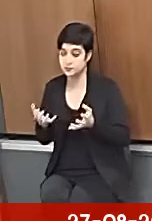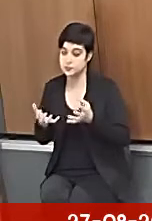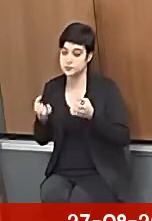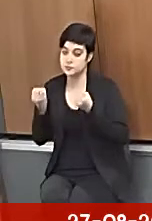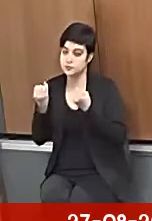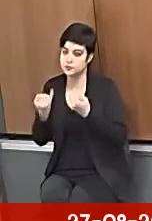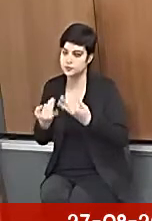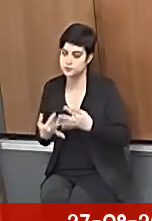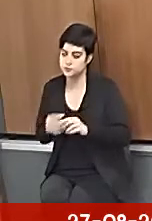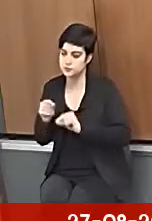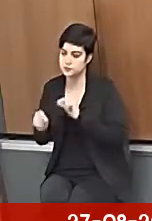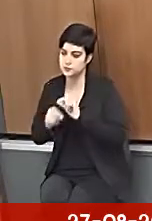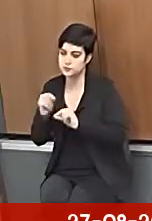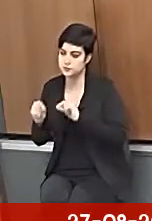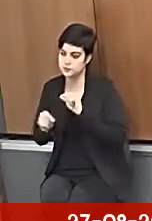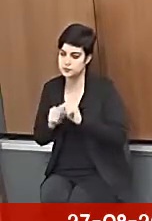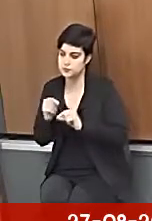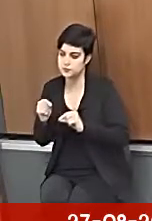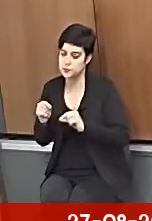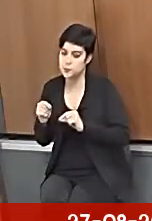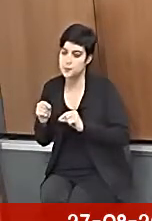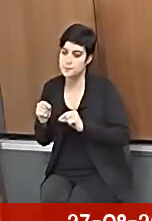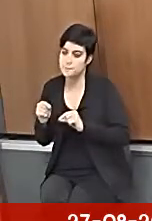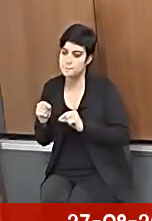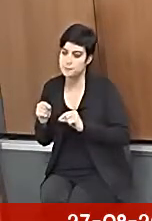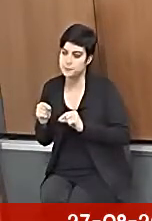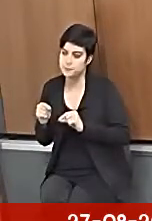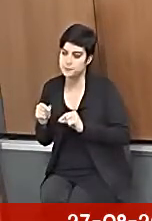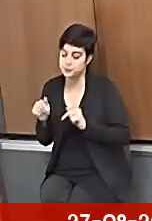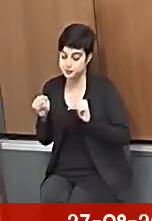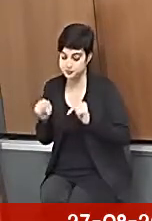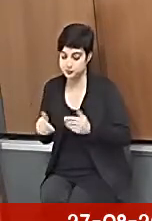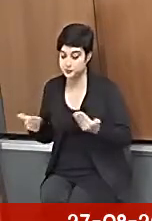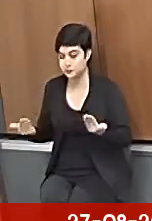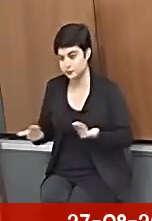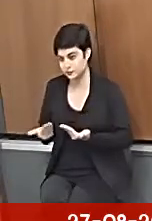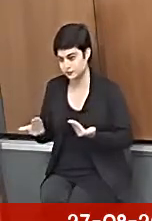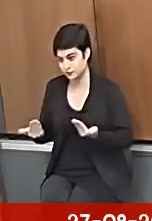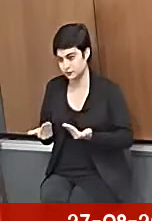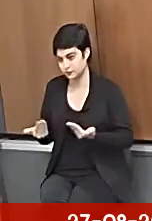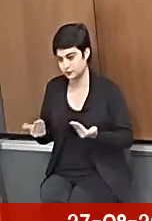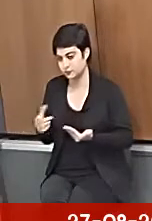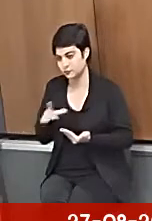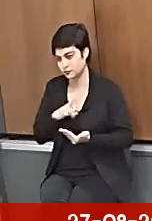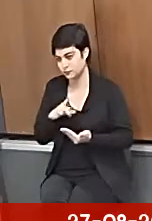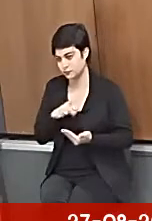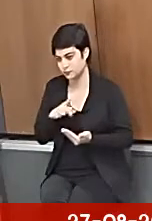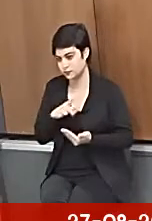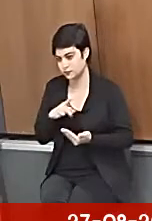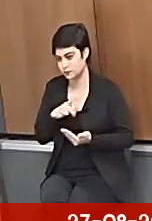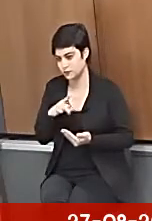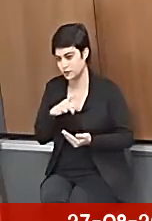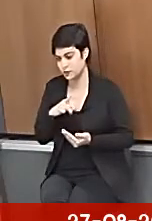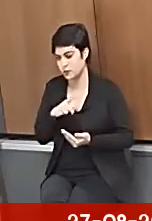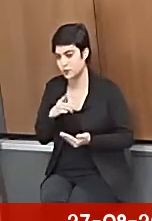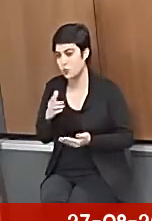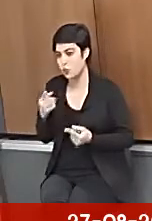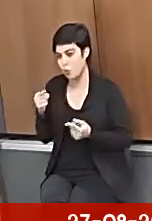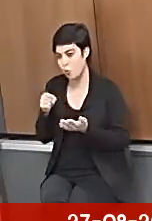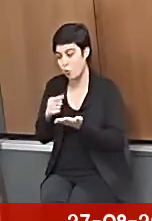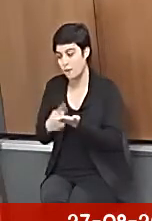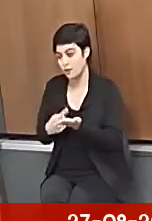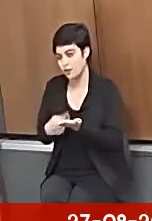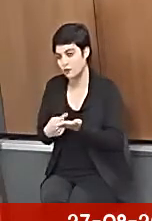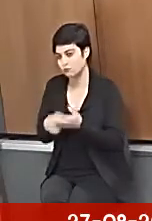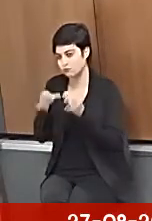que essa eu tô nessa audiência ela cumpriu certa forma uma finalidade que foi chamar a